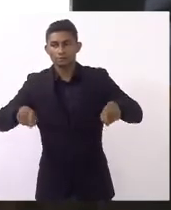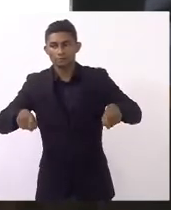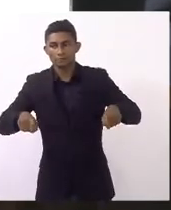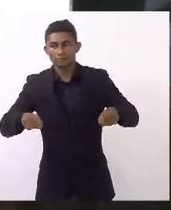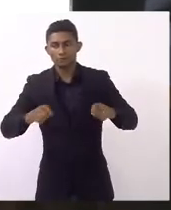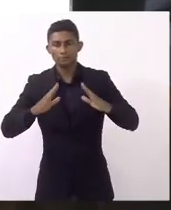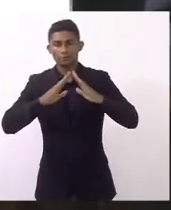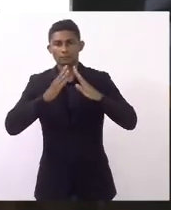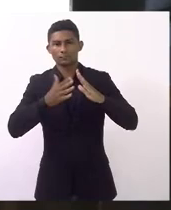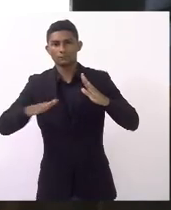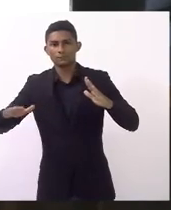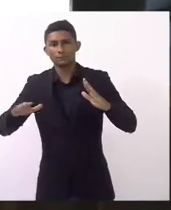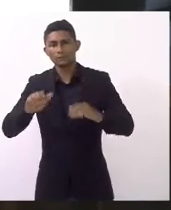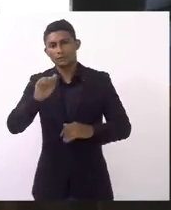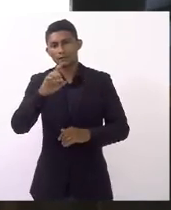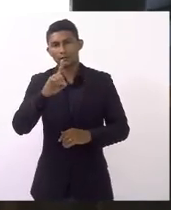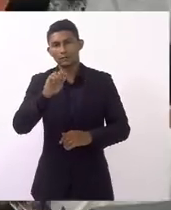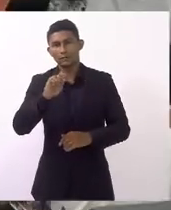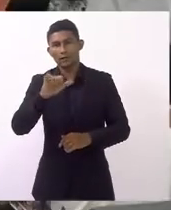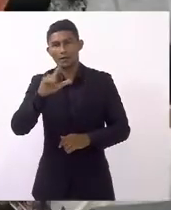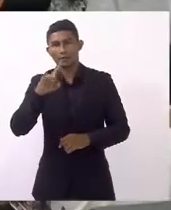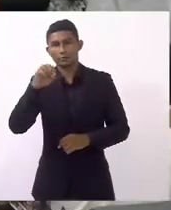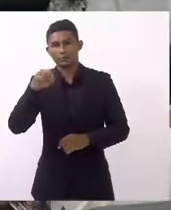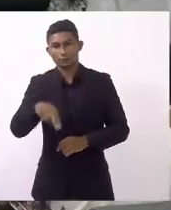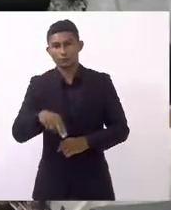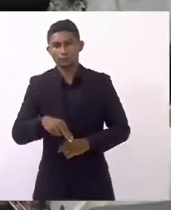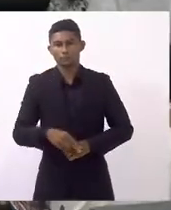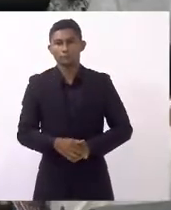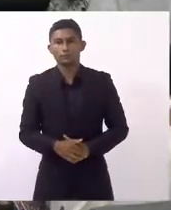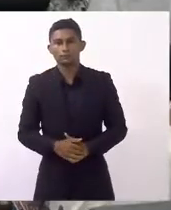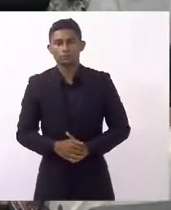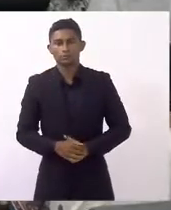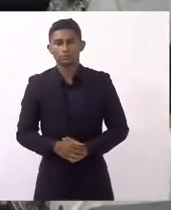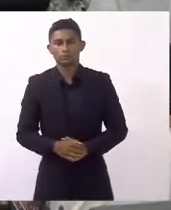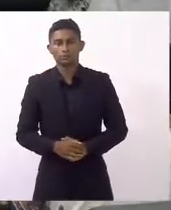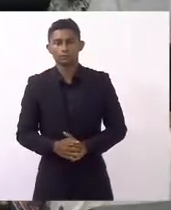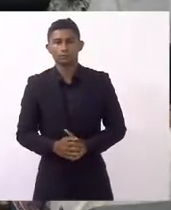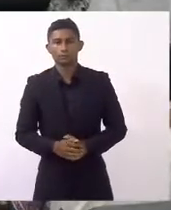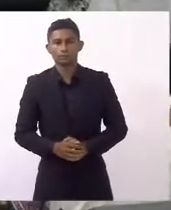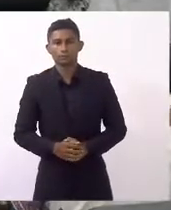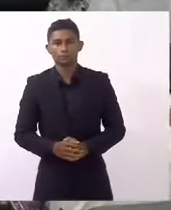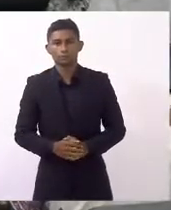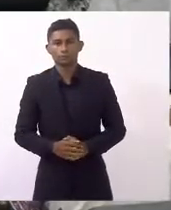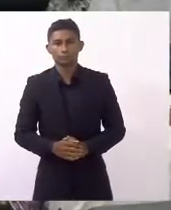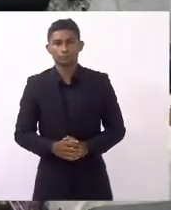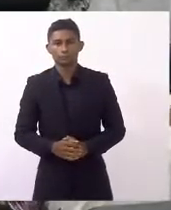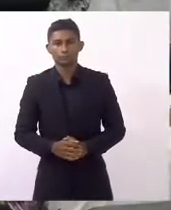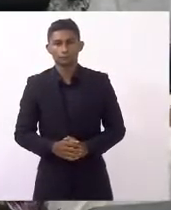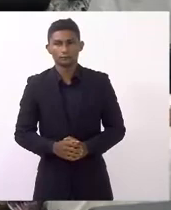pai Adaílton Moreira E aí